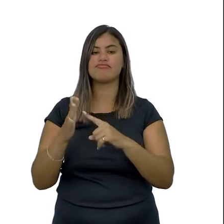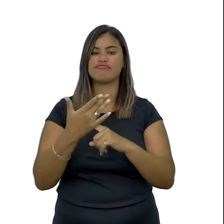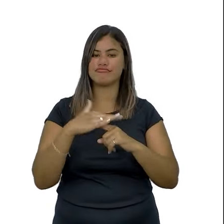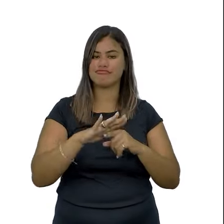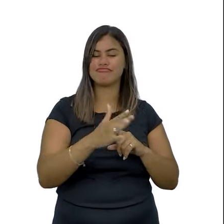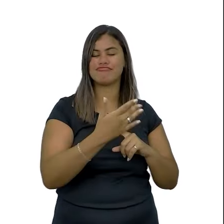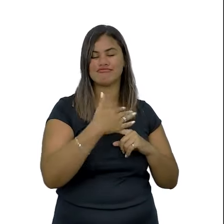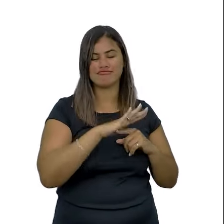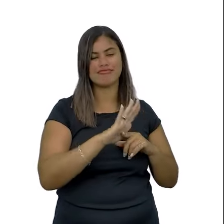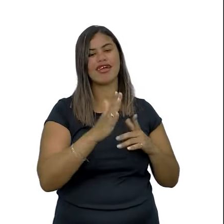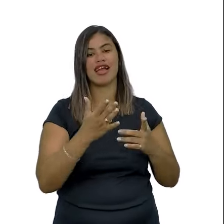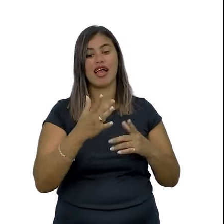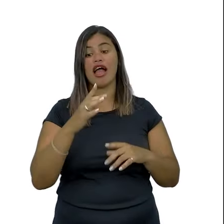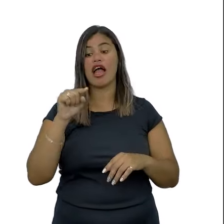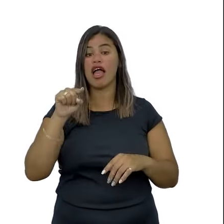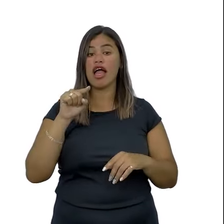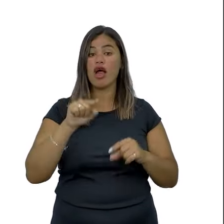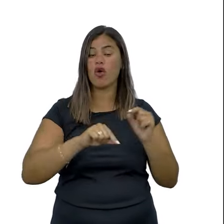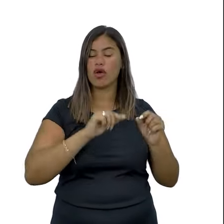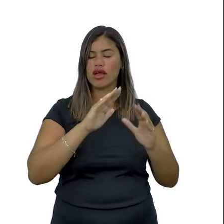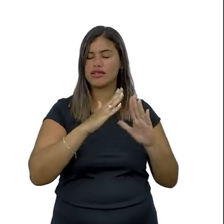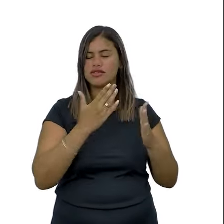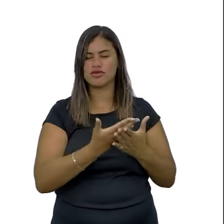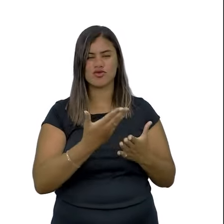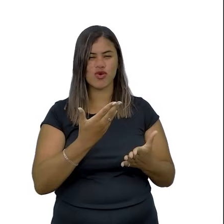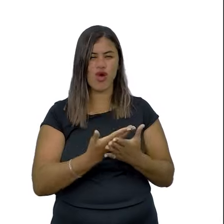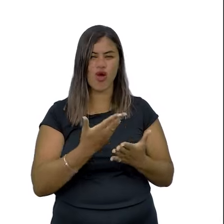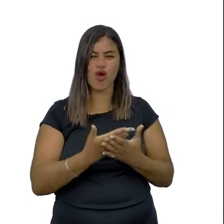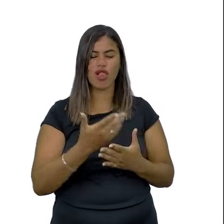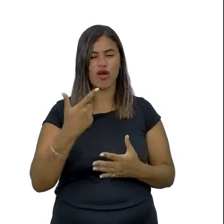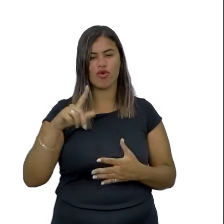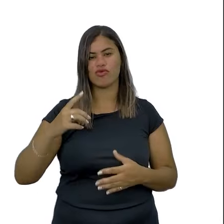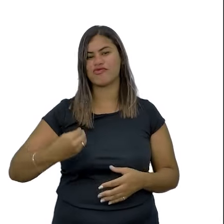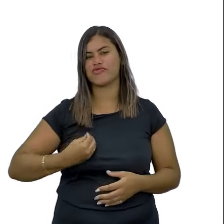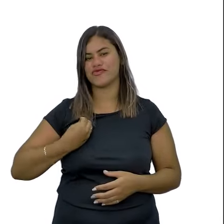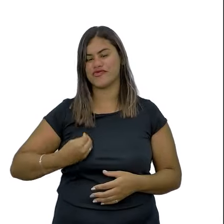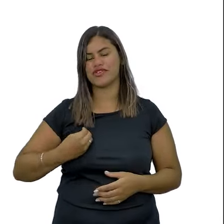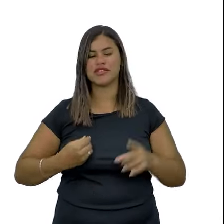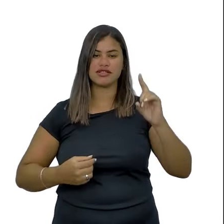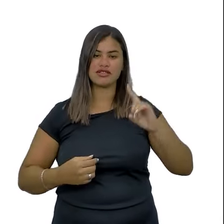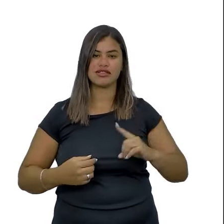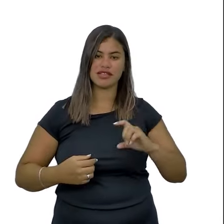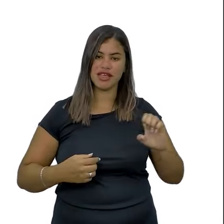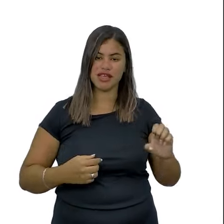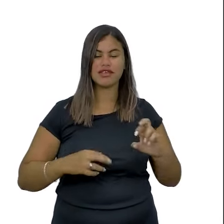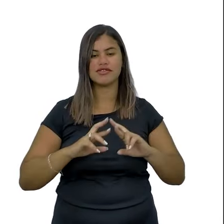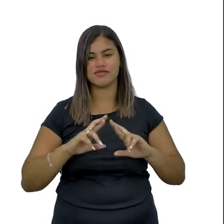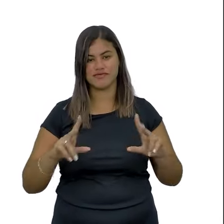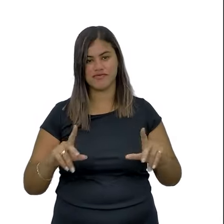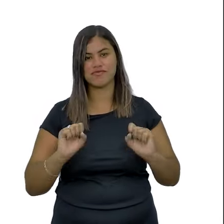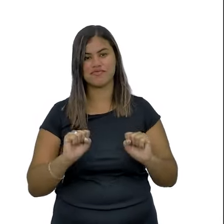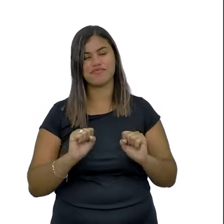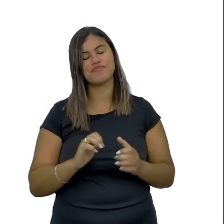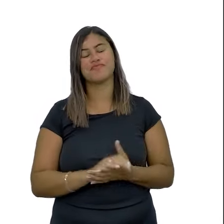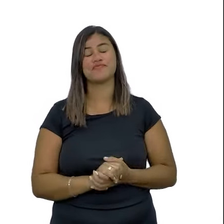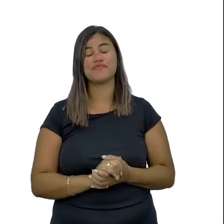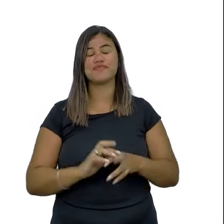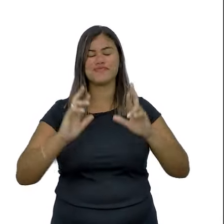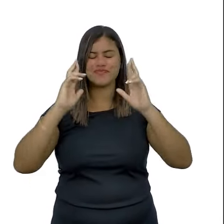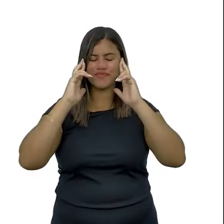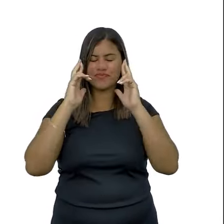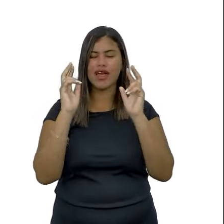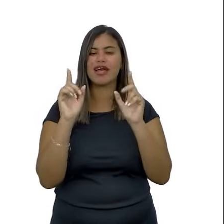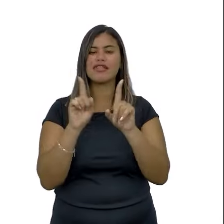que está em outra escola, que pode estar, né, em outra escola, em outra diretoria de ensino. E eu espero